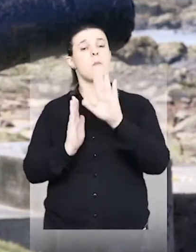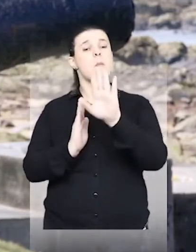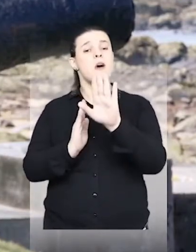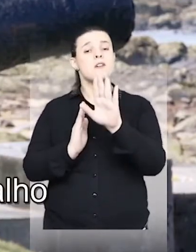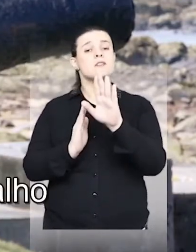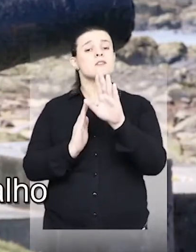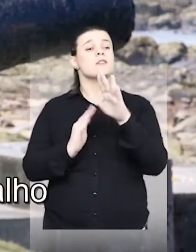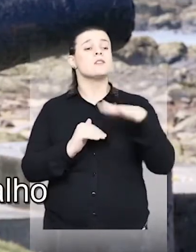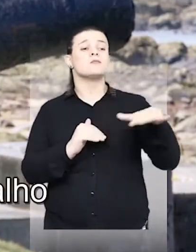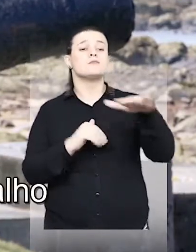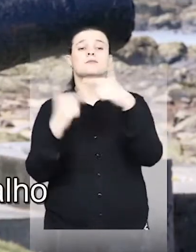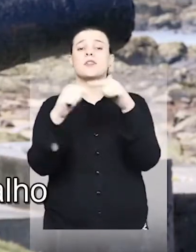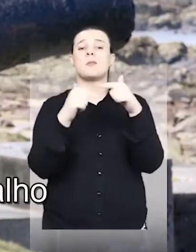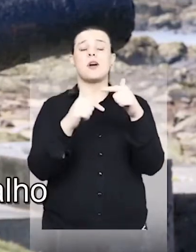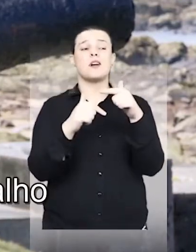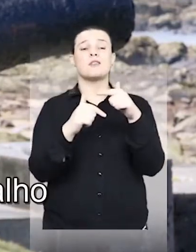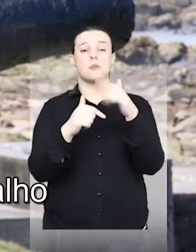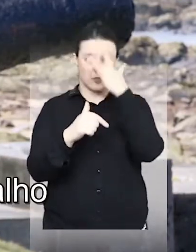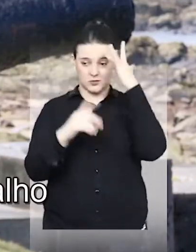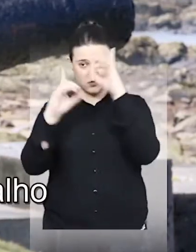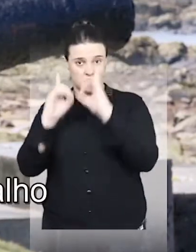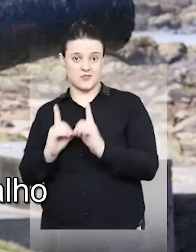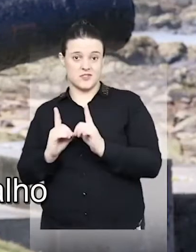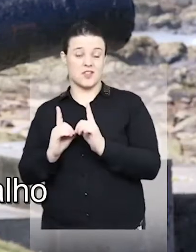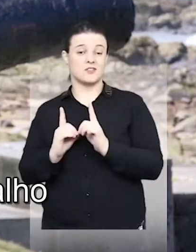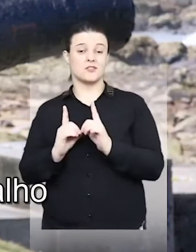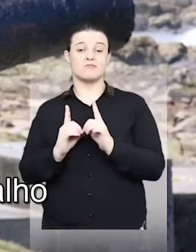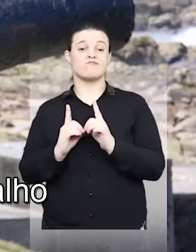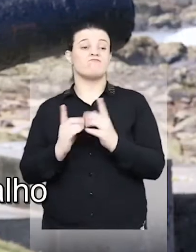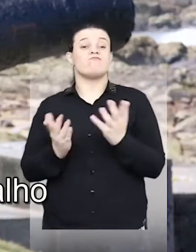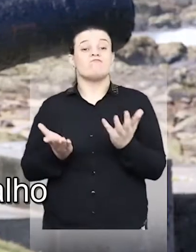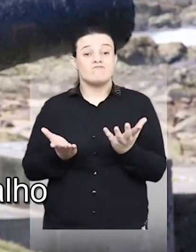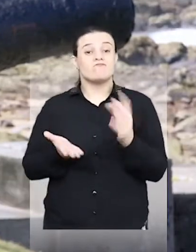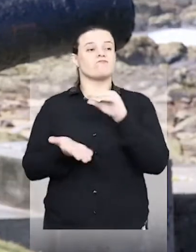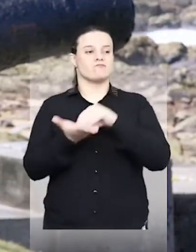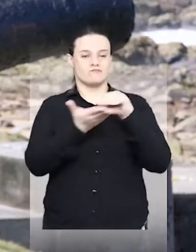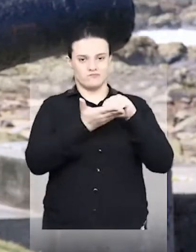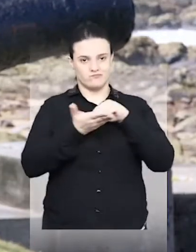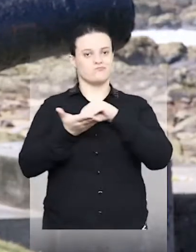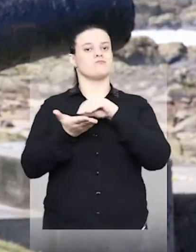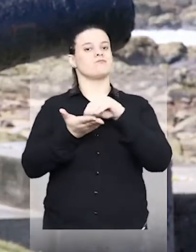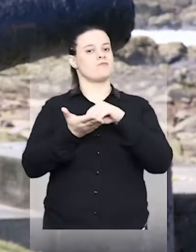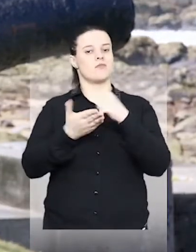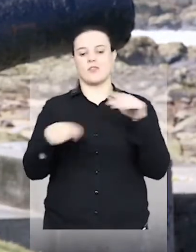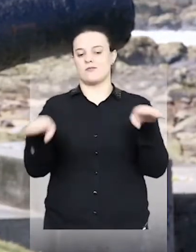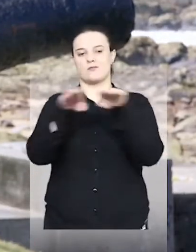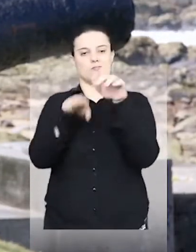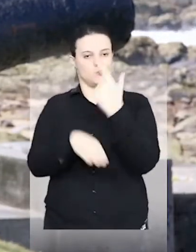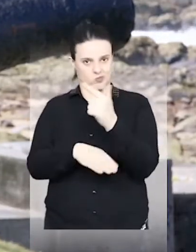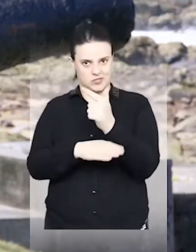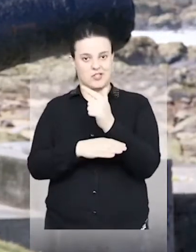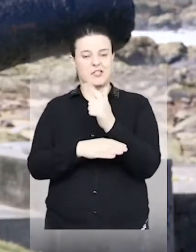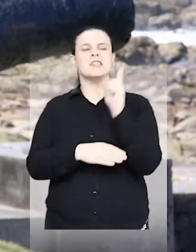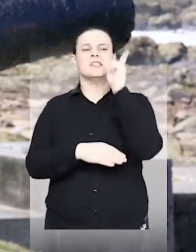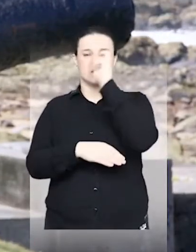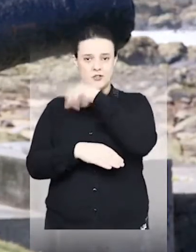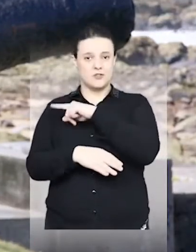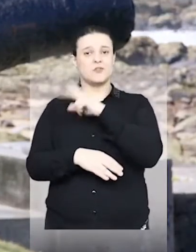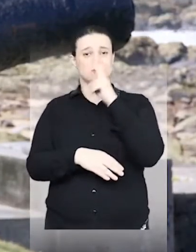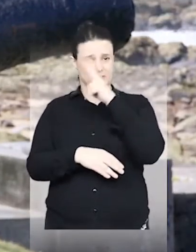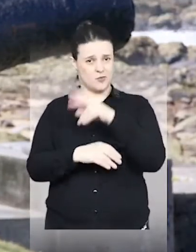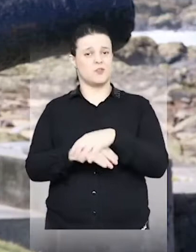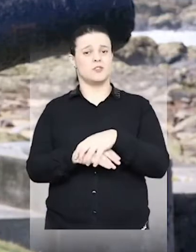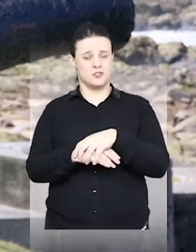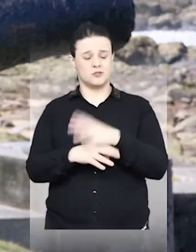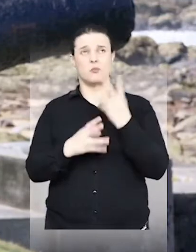razoável, mas a colocação no mercado de trabalho, para quem é deficiente, a gente ainda não está em pé de igualdade. Eu acho que isso é uma